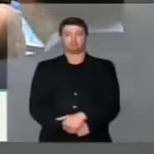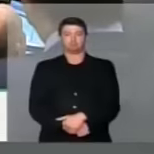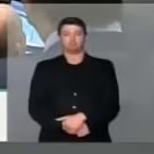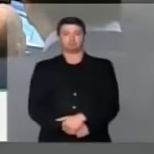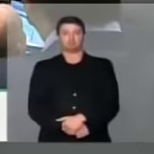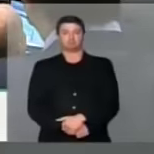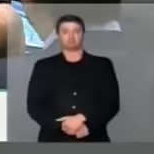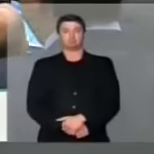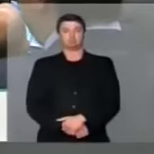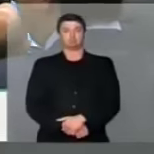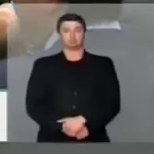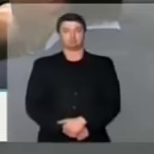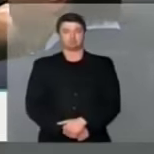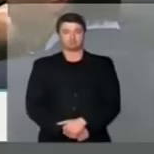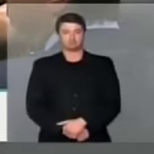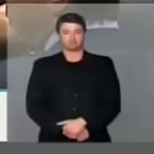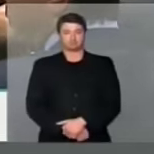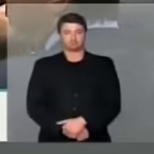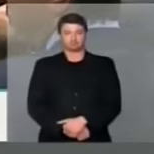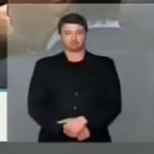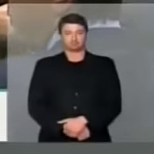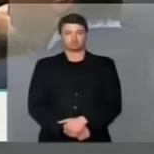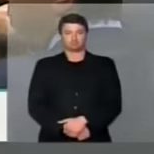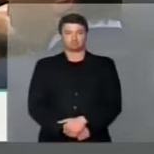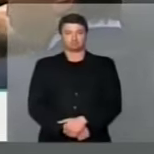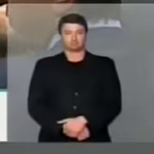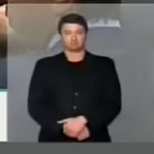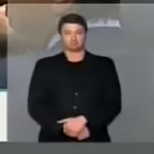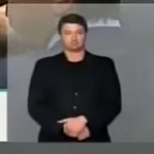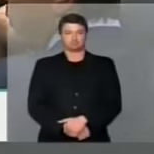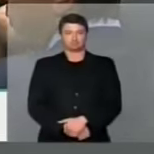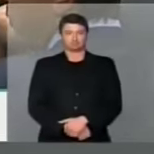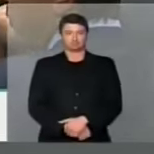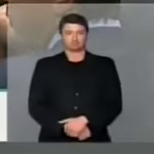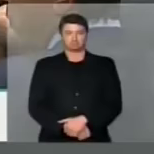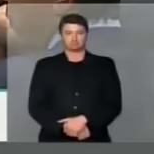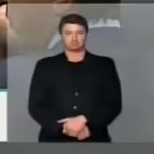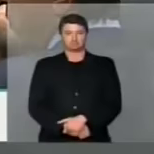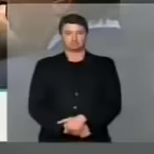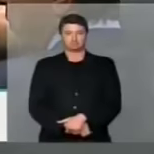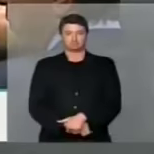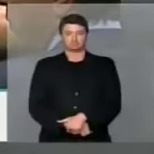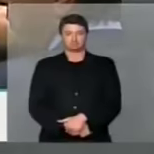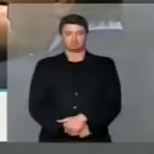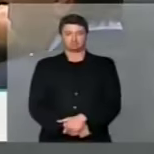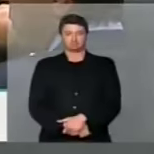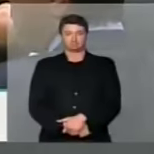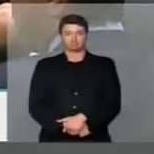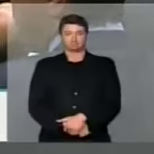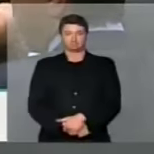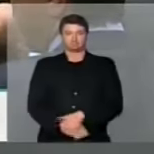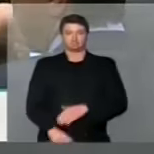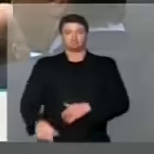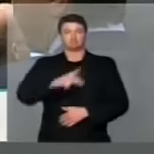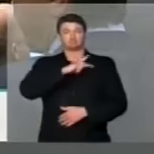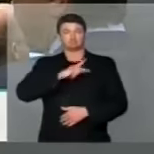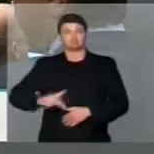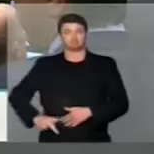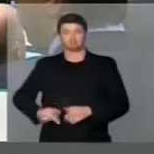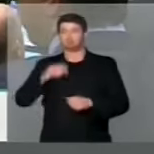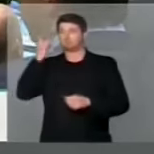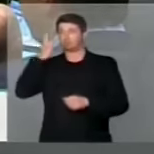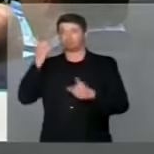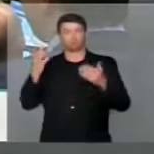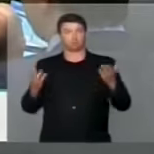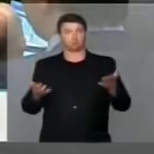que pede a abertura do processo de impeachment da presidente Dilma Rousseff. Os líderes dos outros partidos falando, pelo tempo de liderança, todos já fizeram então uso da palavra